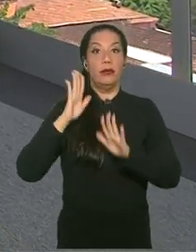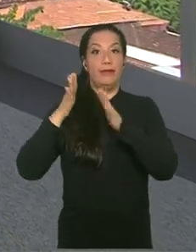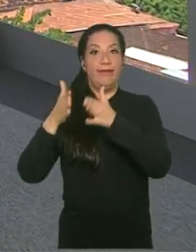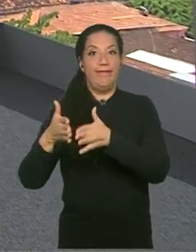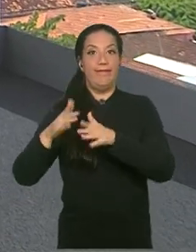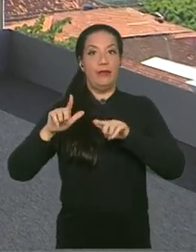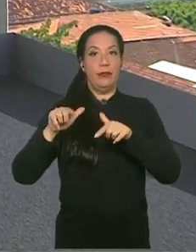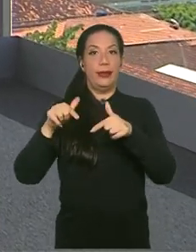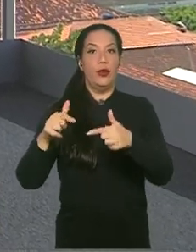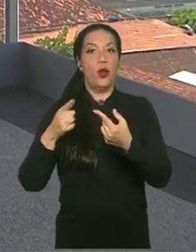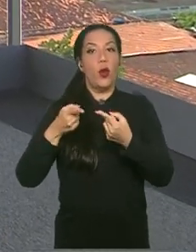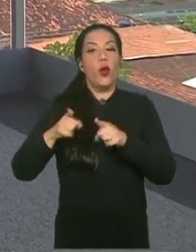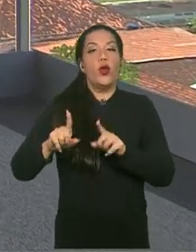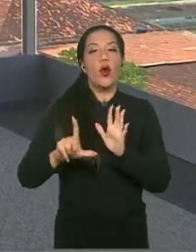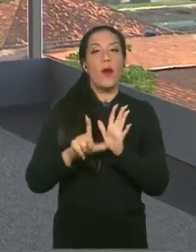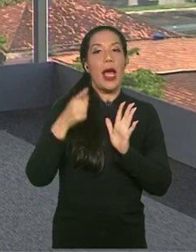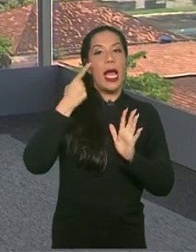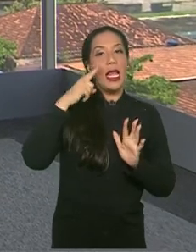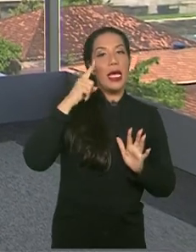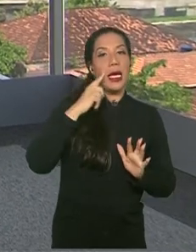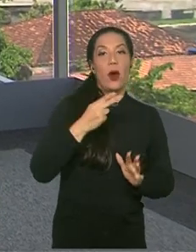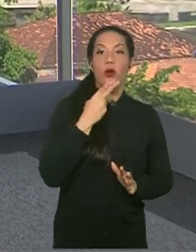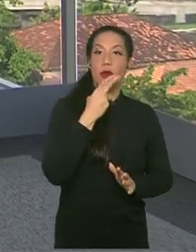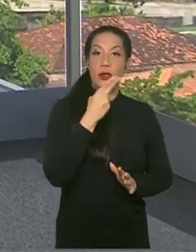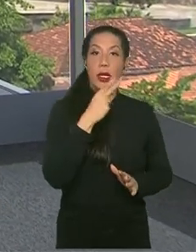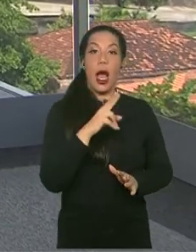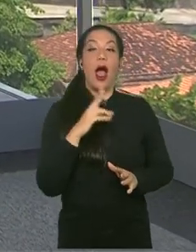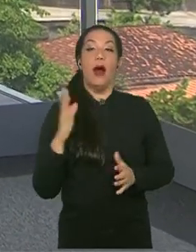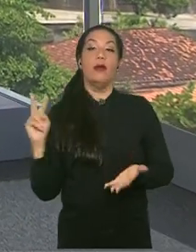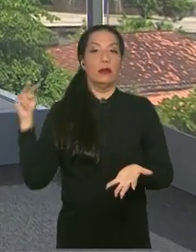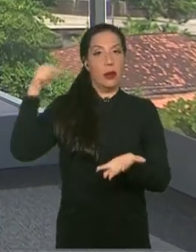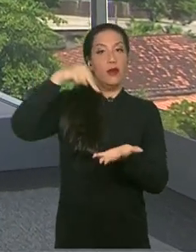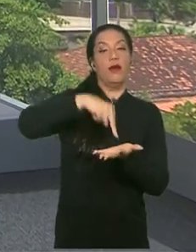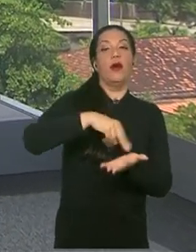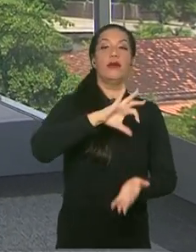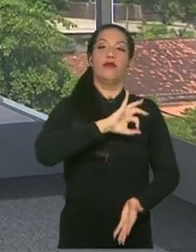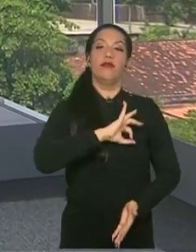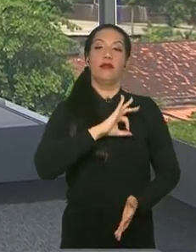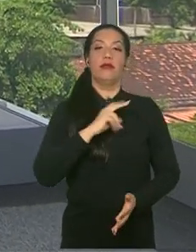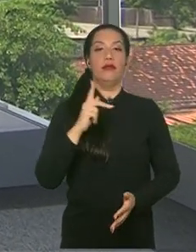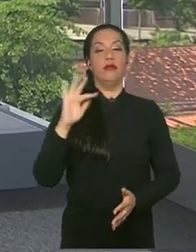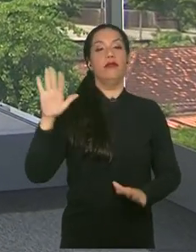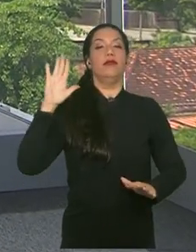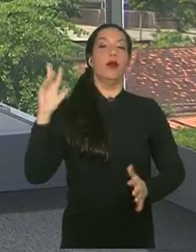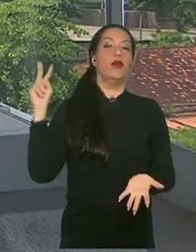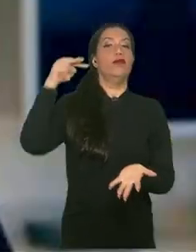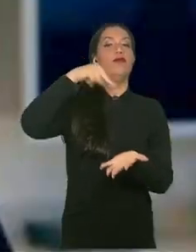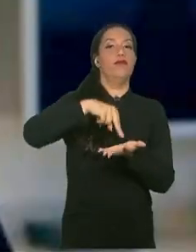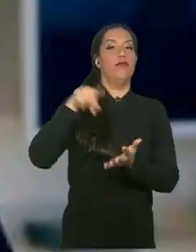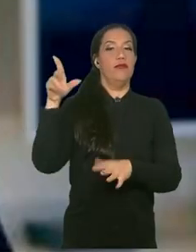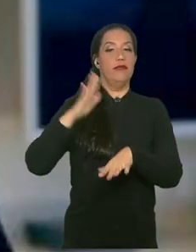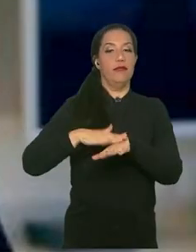de uma mega operação contra o comércio ilegal de cigarros e se entregou na sede da Polícia Federal